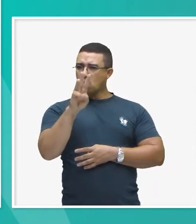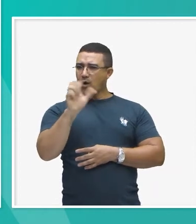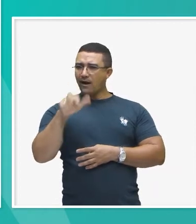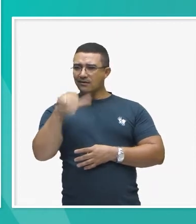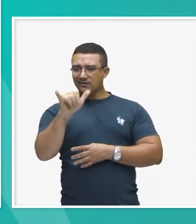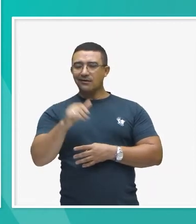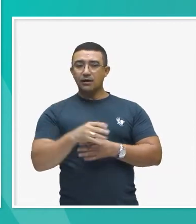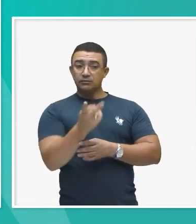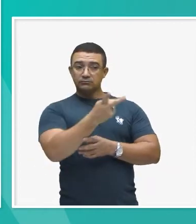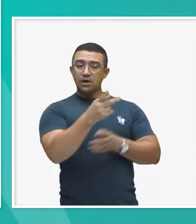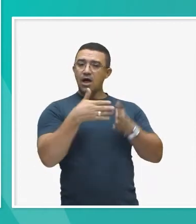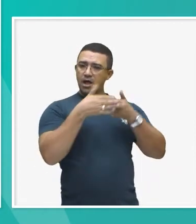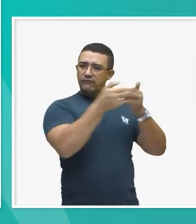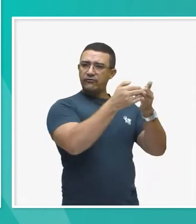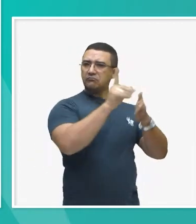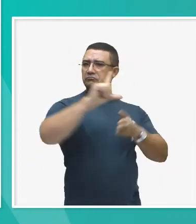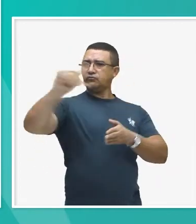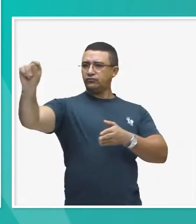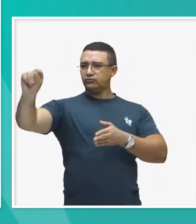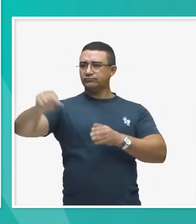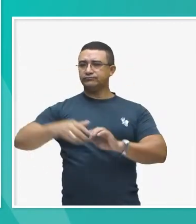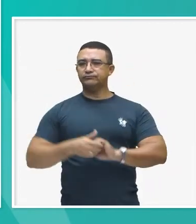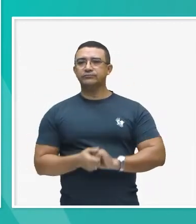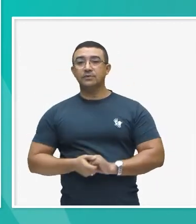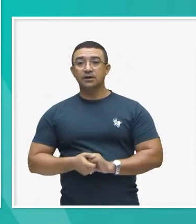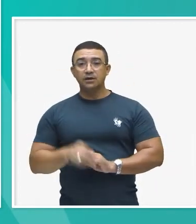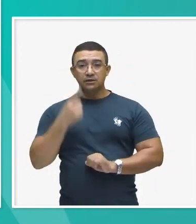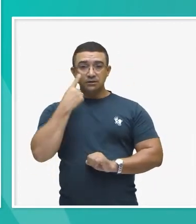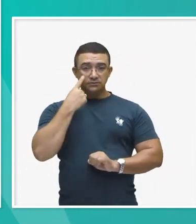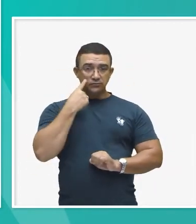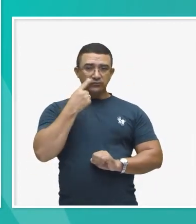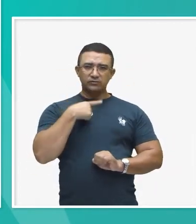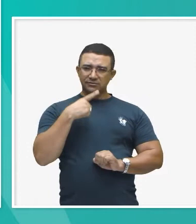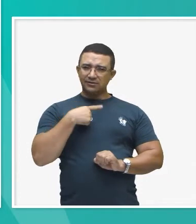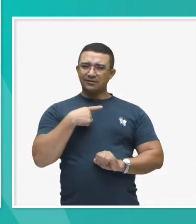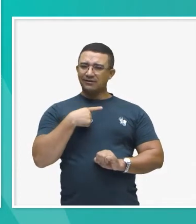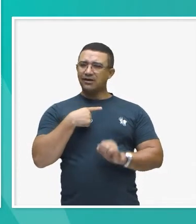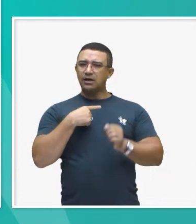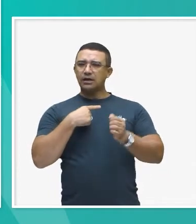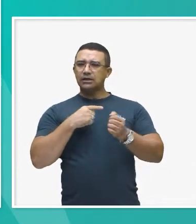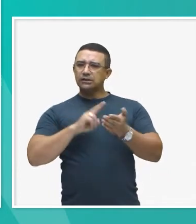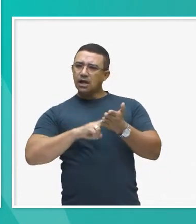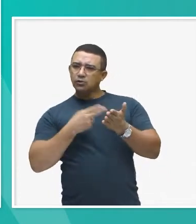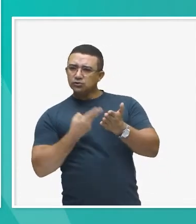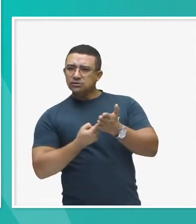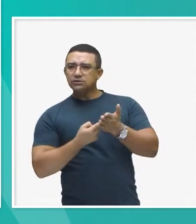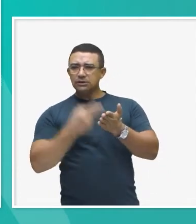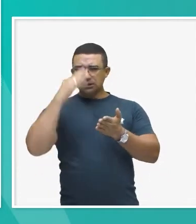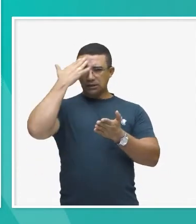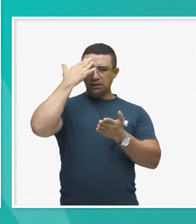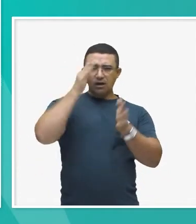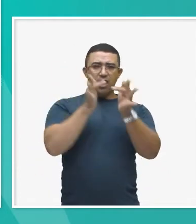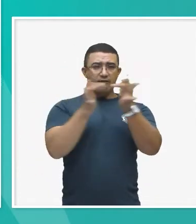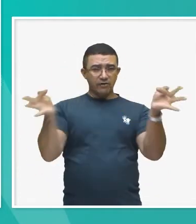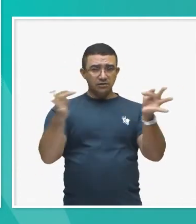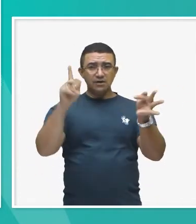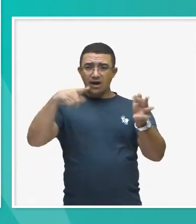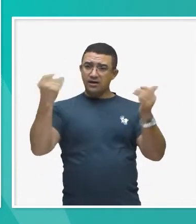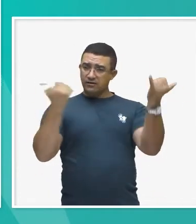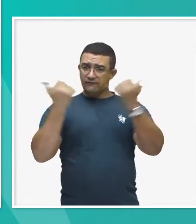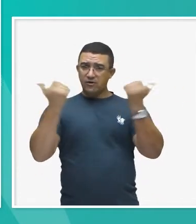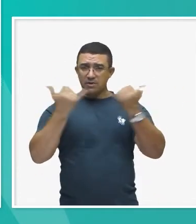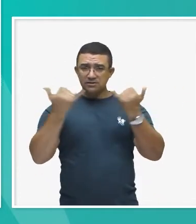né, entenderam detalhadamente aqui comigo, né, traduzindo as frases, explicando outras informações bem legais sobre a questão